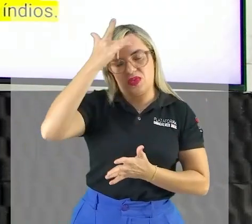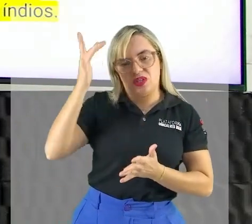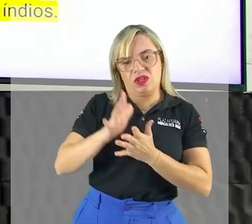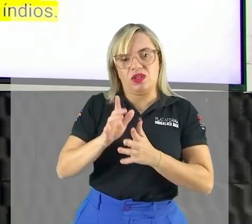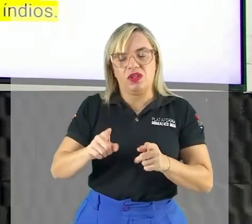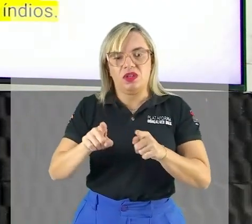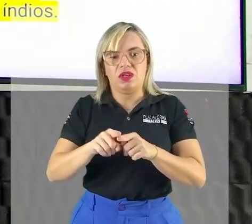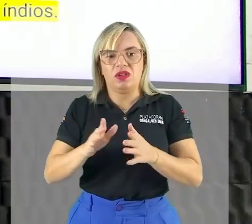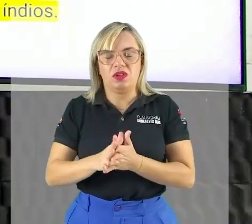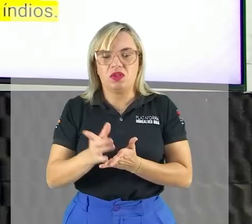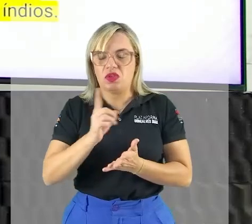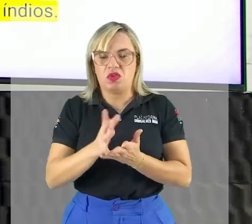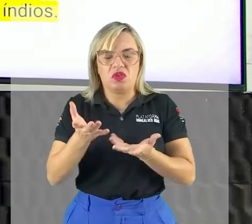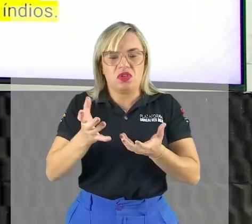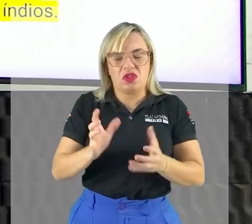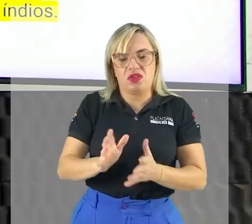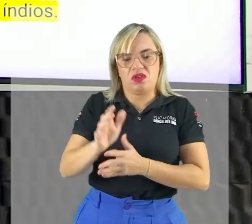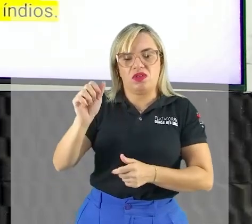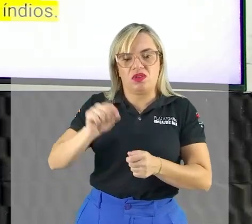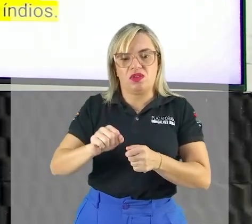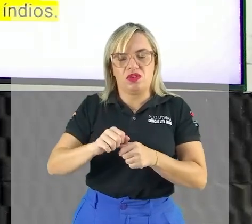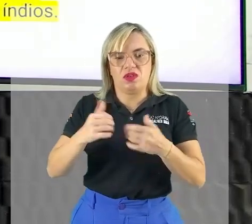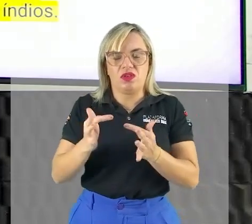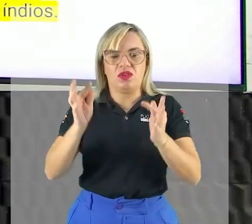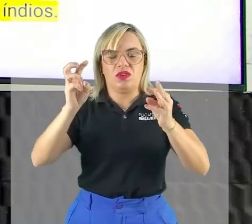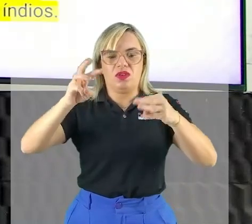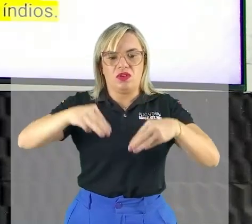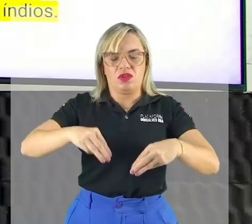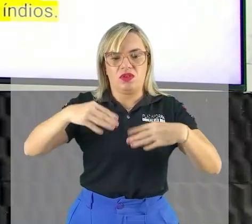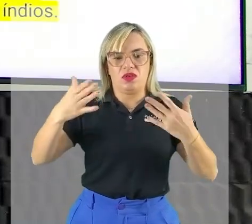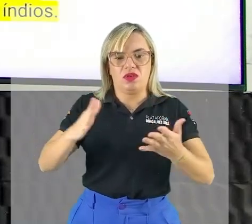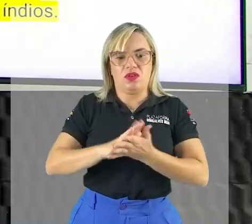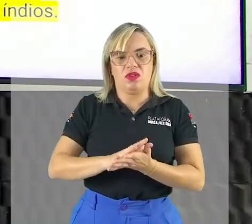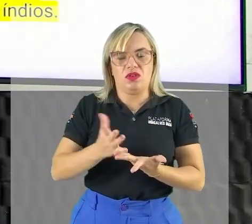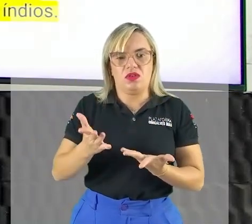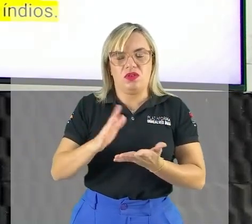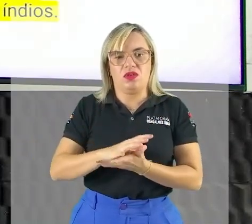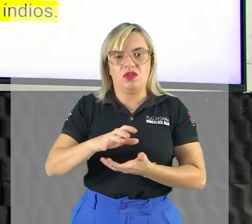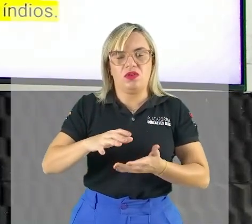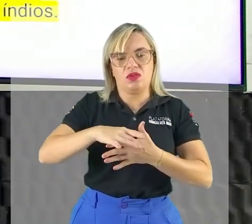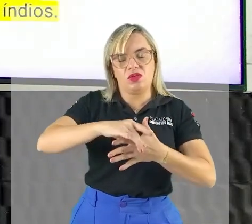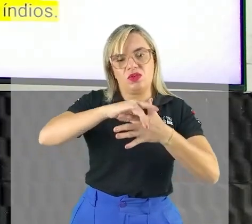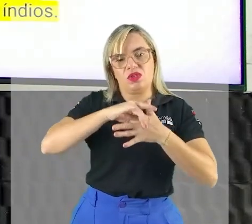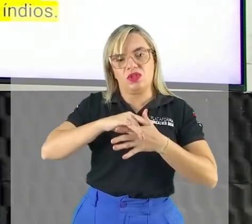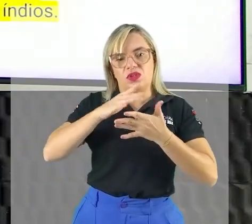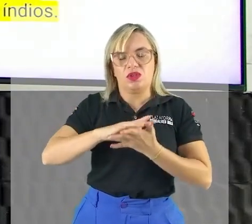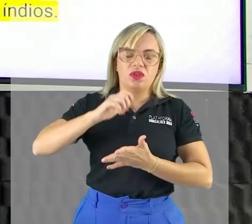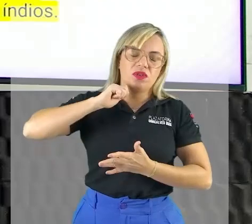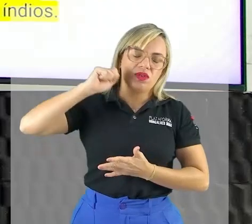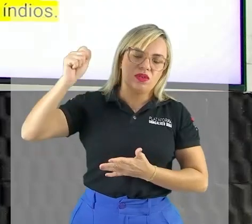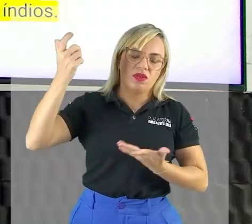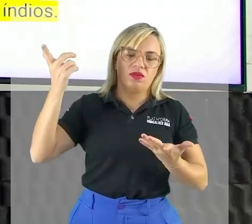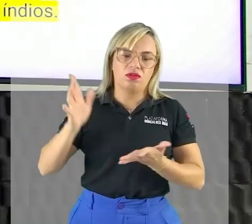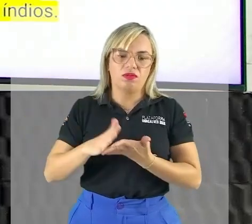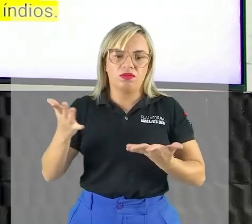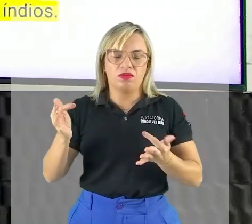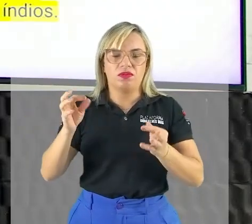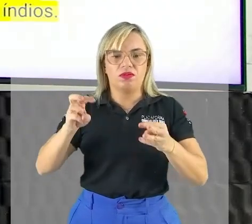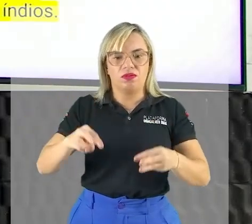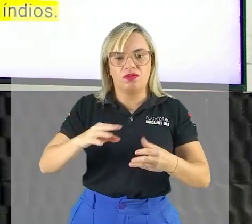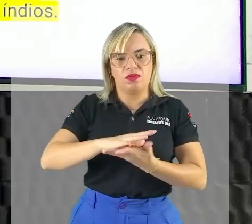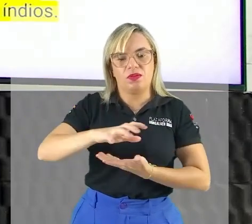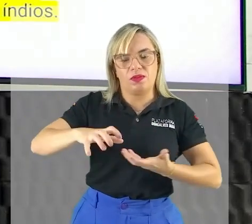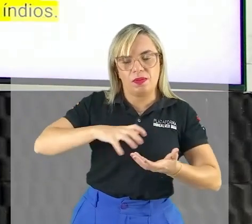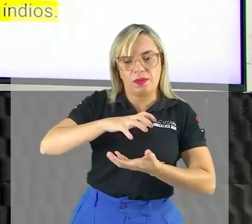também não quisessem fazer a mesma coisa então esse foi o fim de Manuel Beck é um dos líderes desse movimento mas a revolta Claro Ela